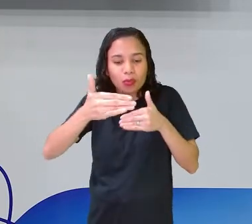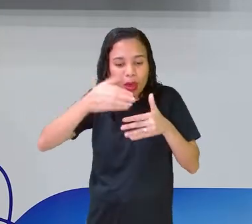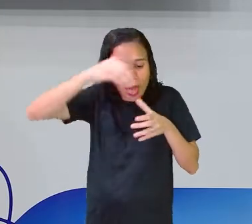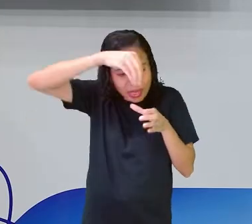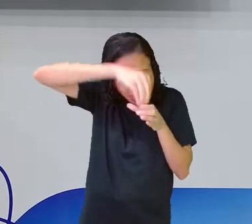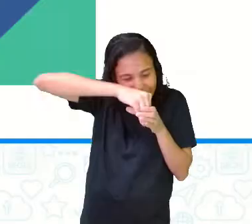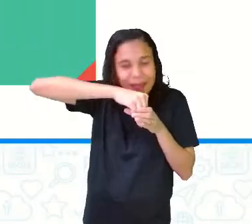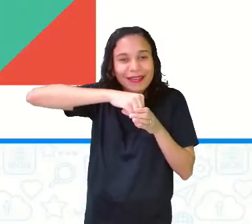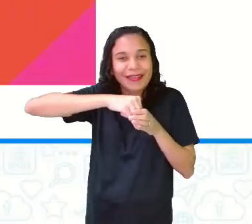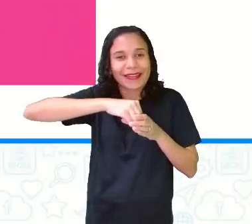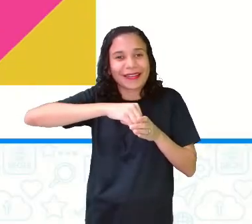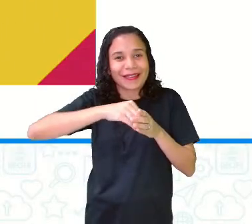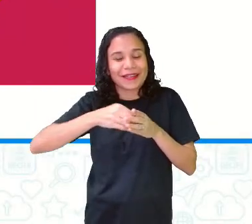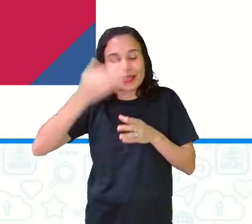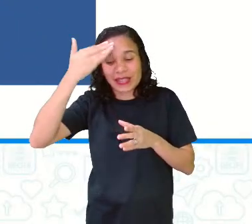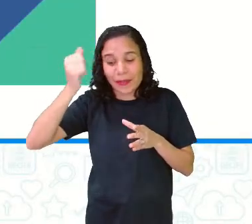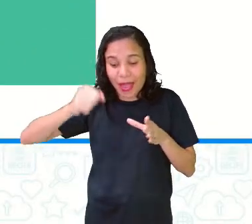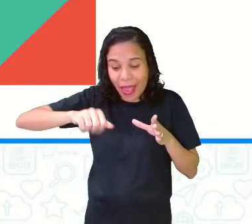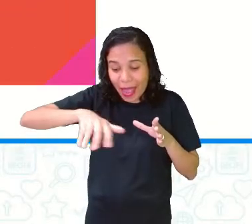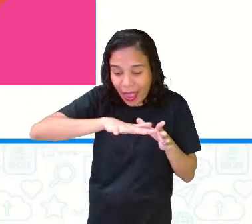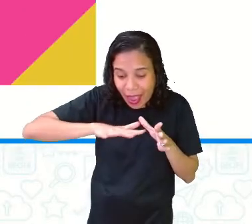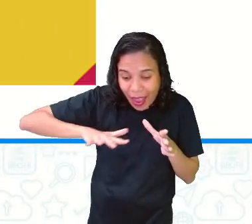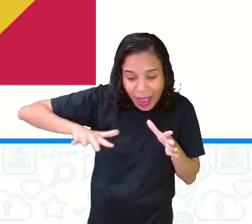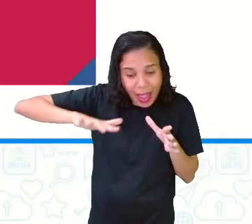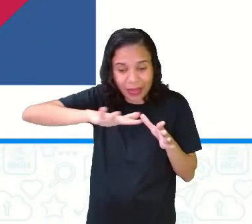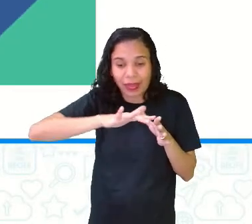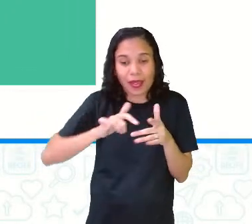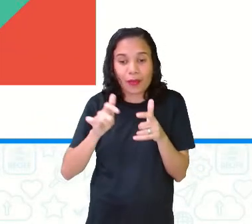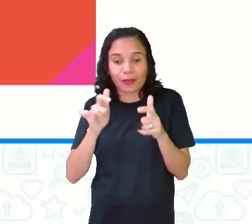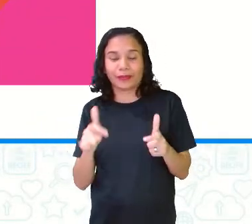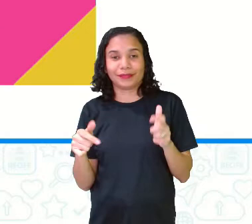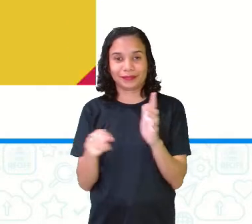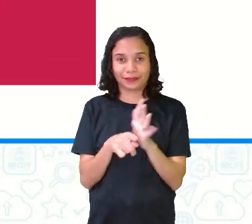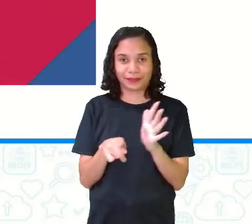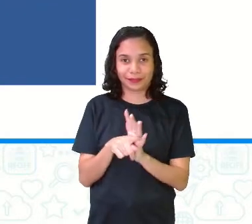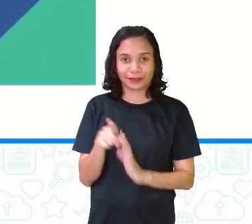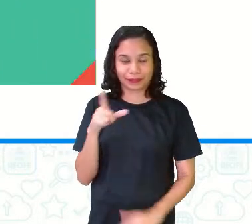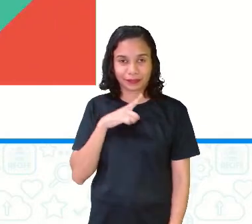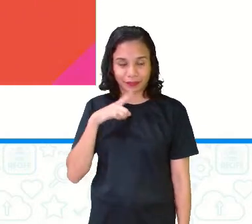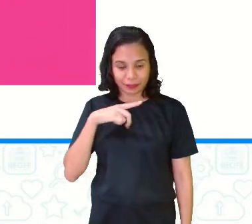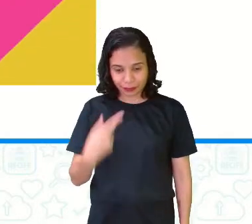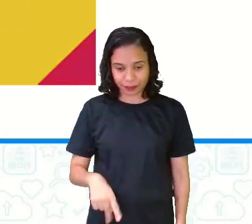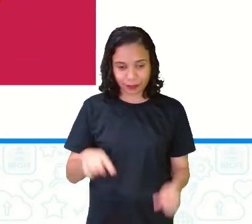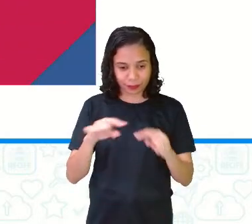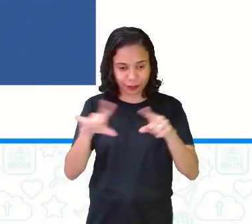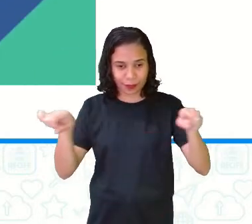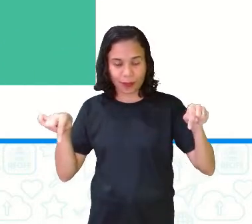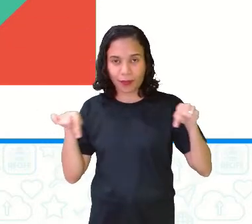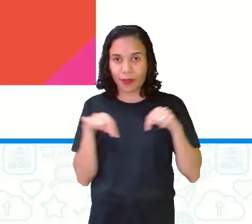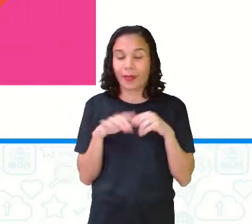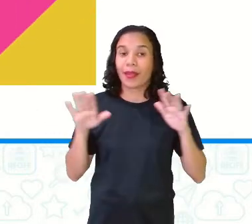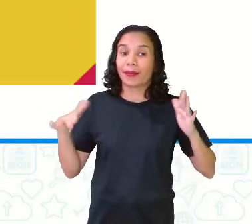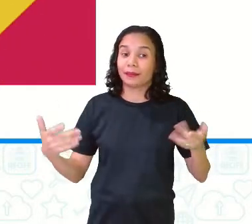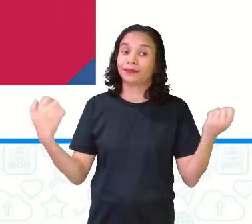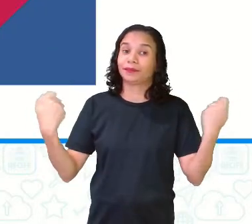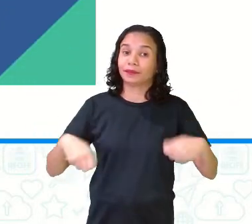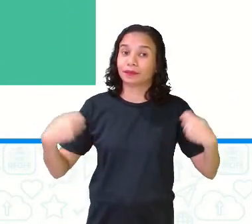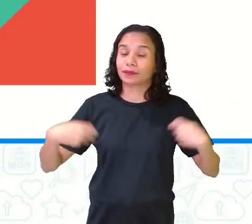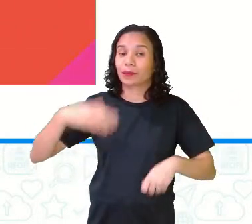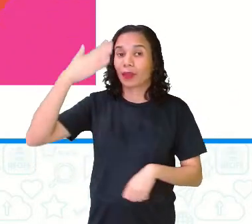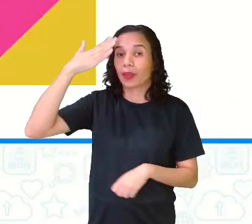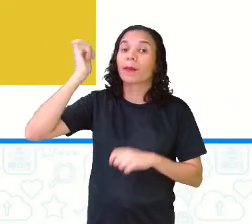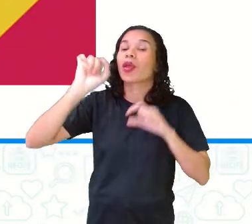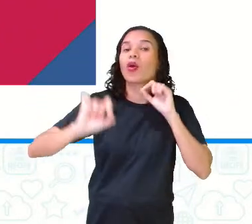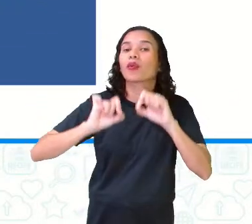figura. Eu quero medir a área, eu quero medir o espaço desse estúdio. Então, eu preciso